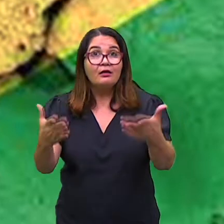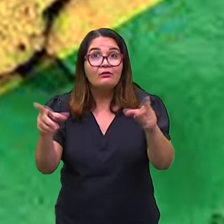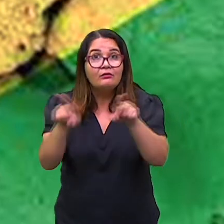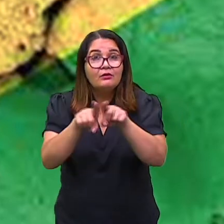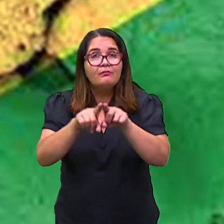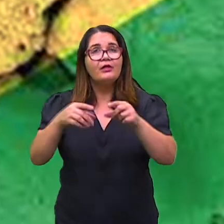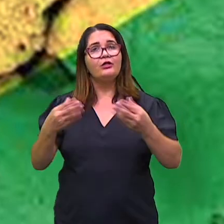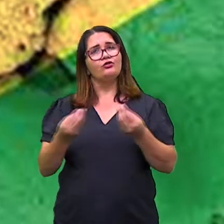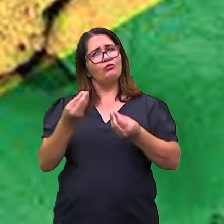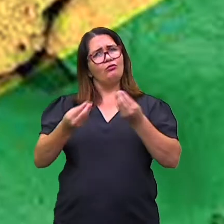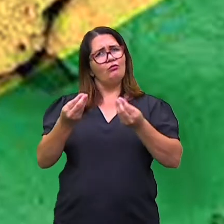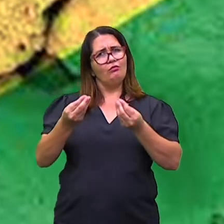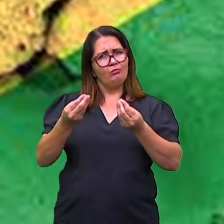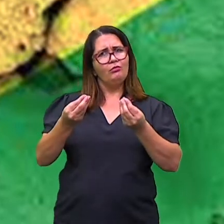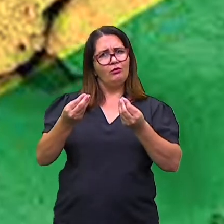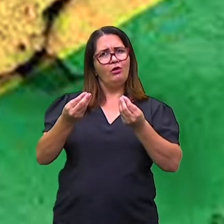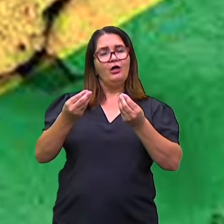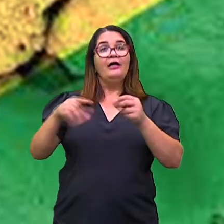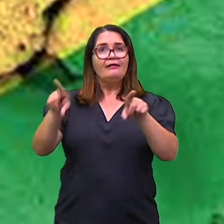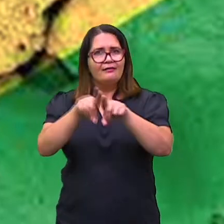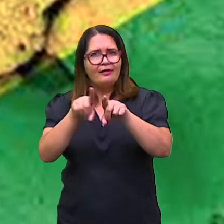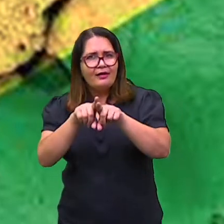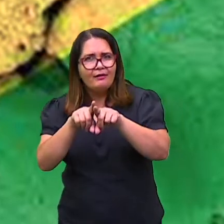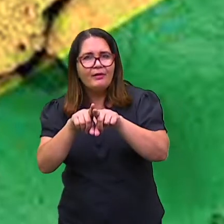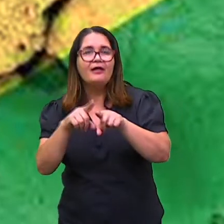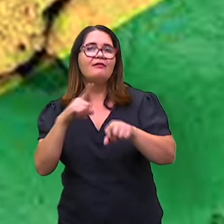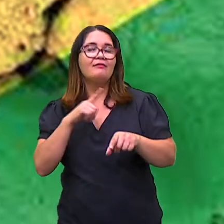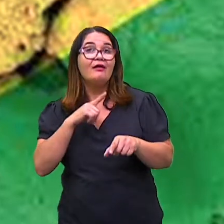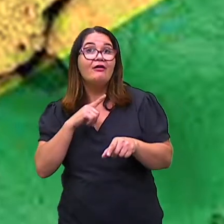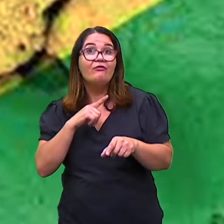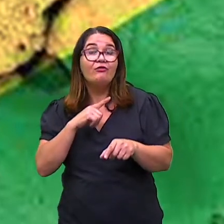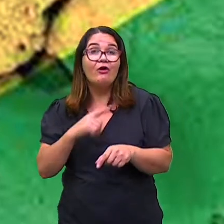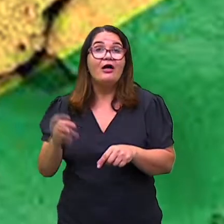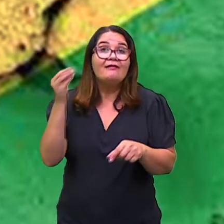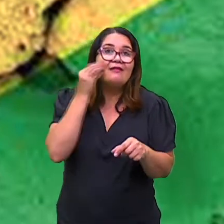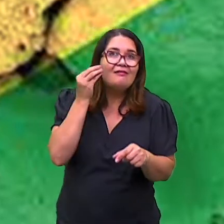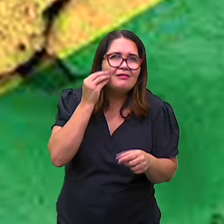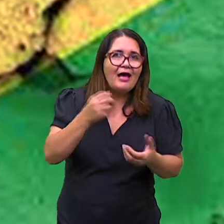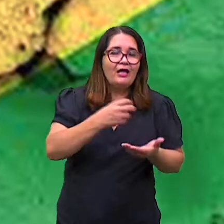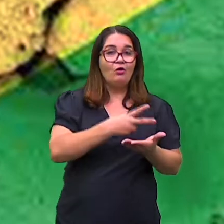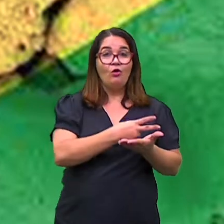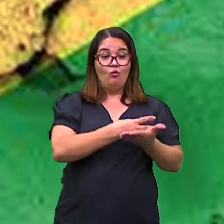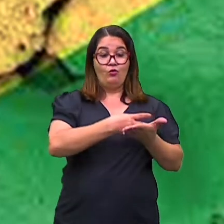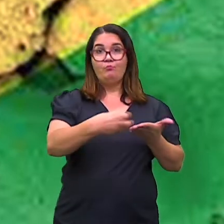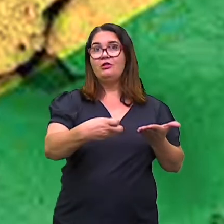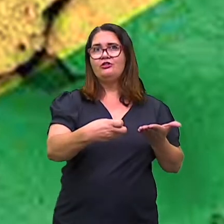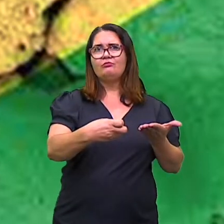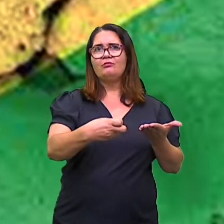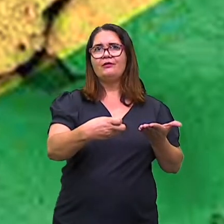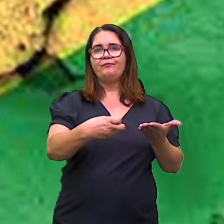do ex-presidente Michel Temer, e também foram pedidos